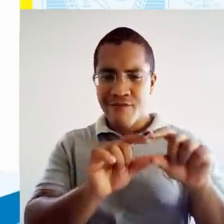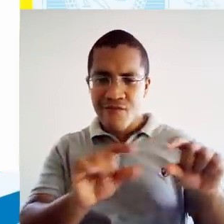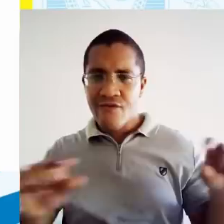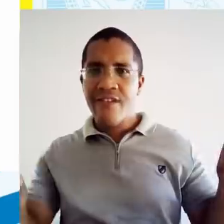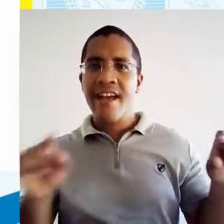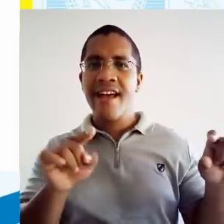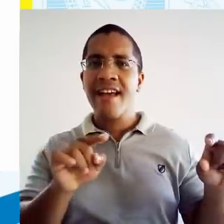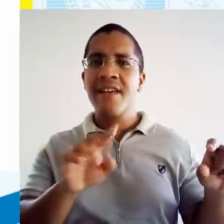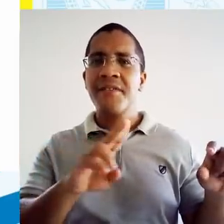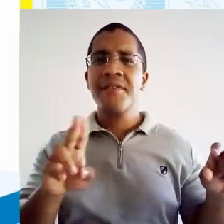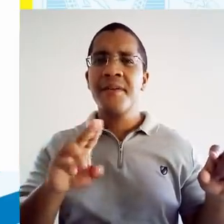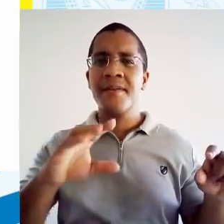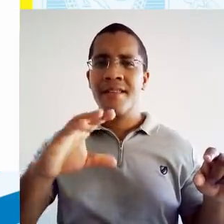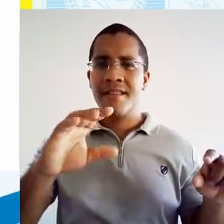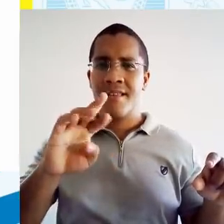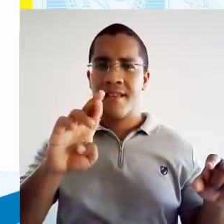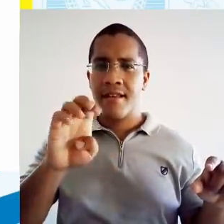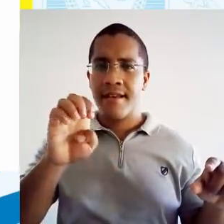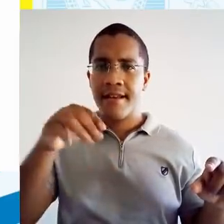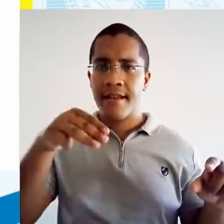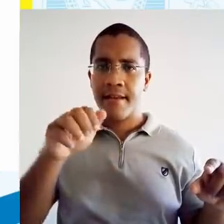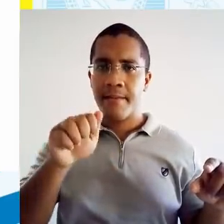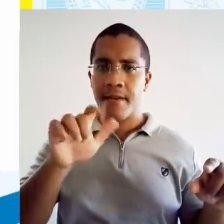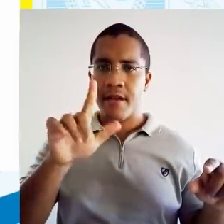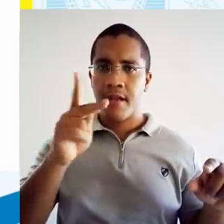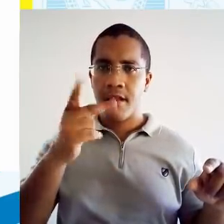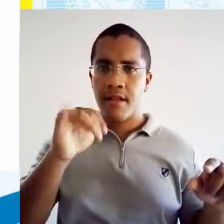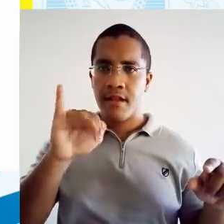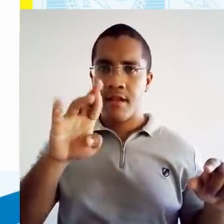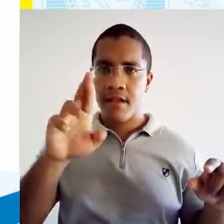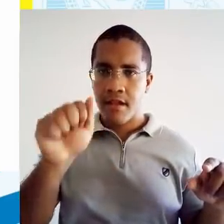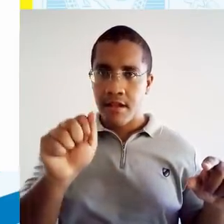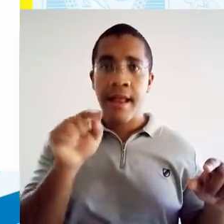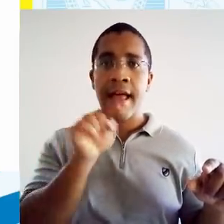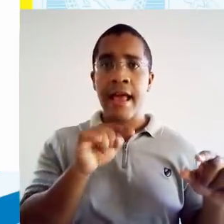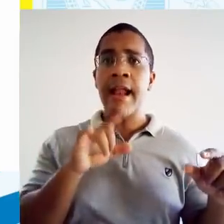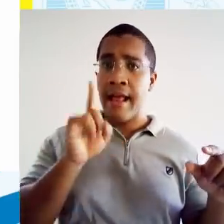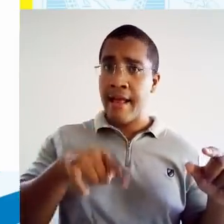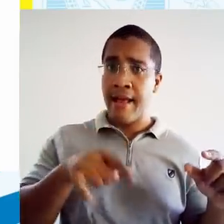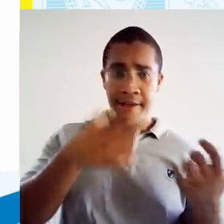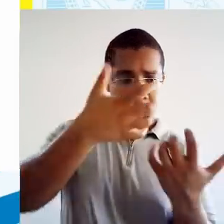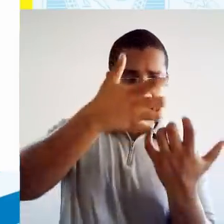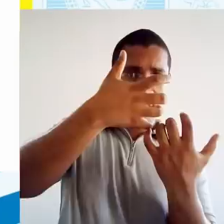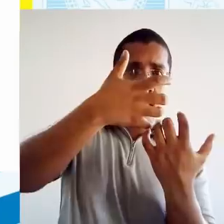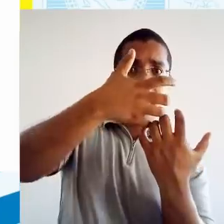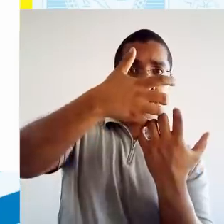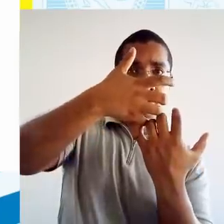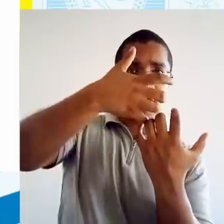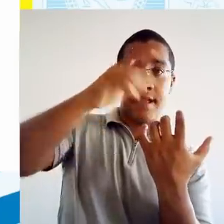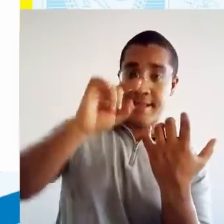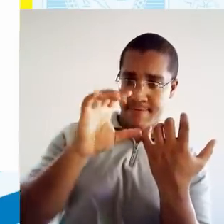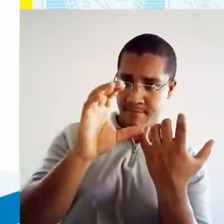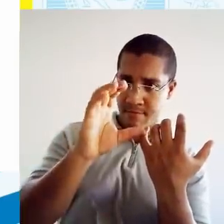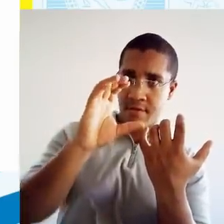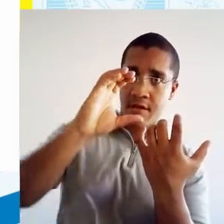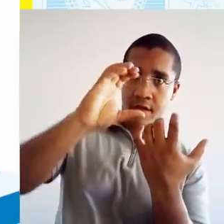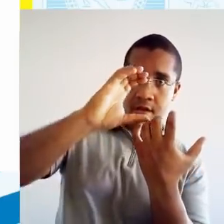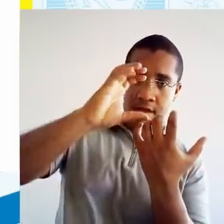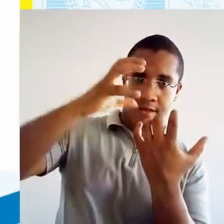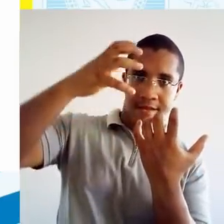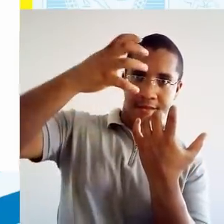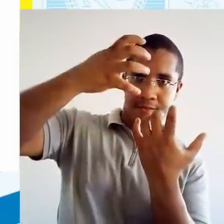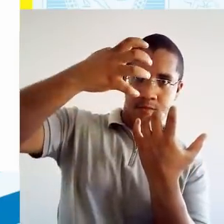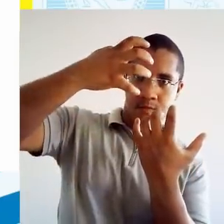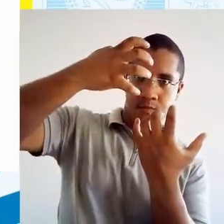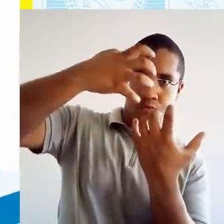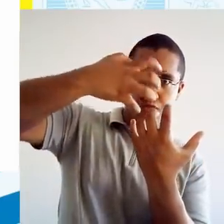a cremalheira, ela vai ser uma engrenagem que vai transformar um movimento de rotação